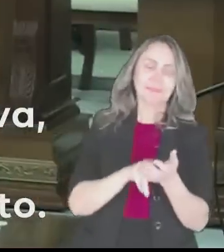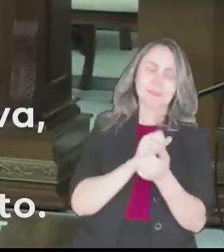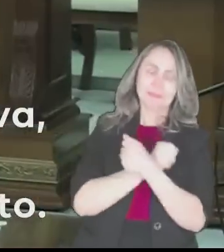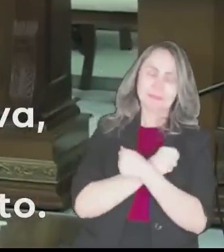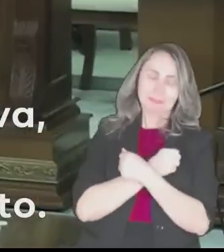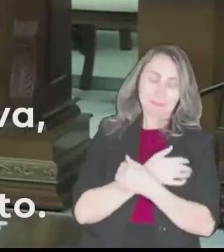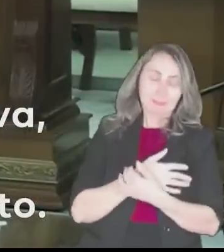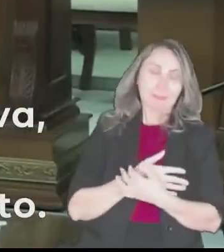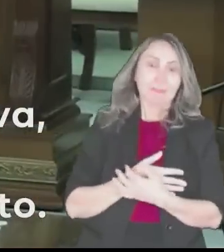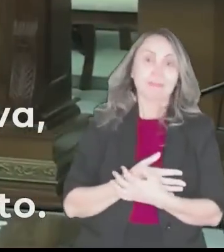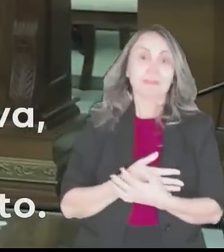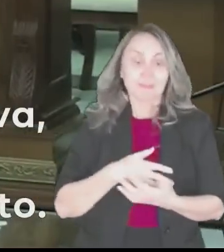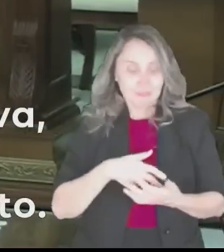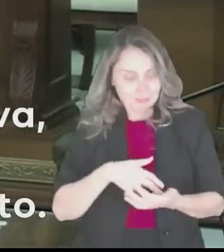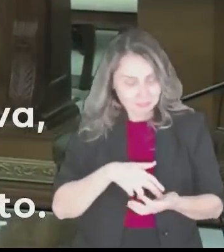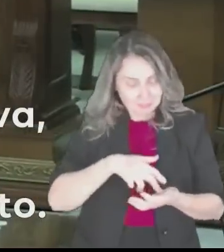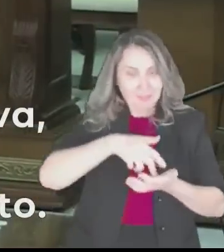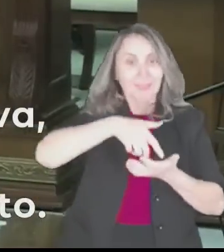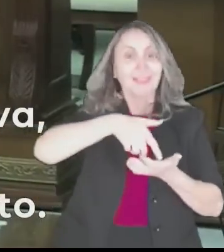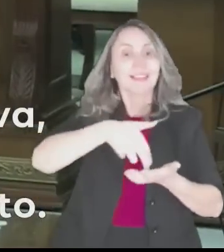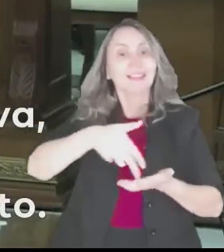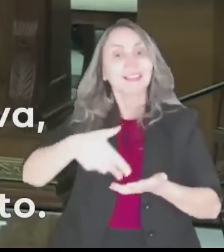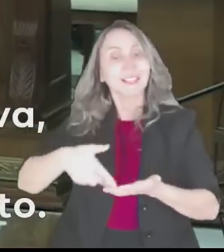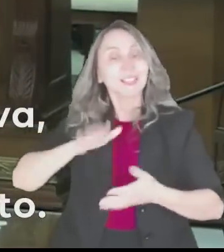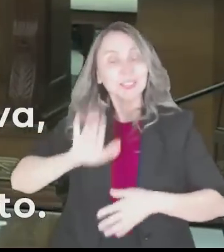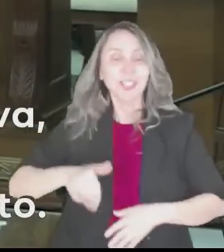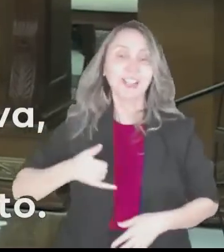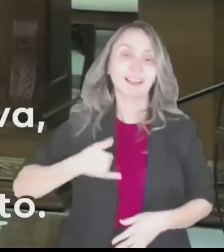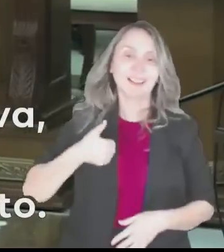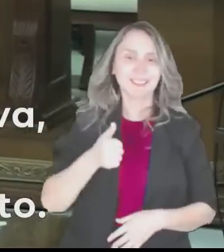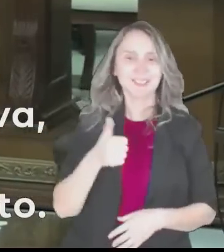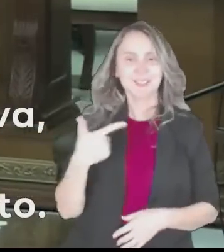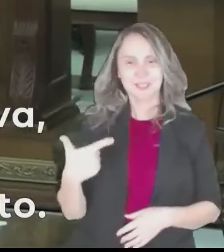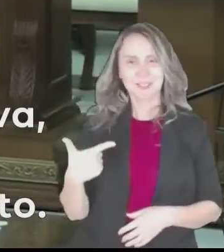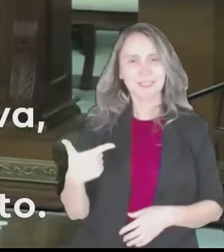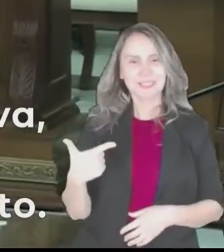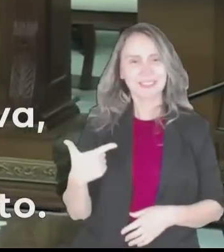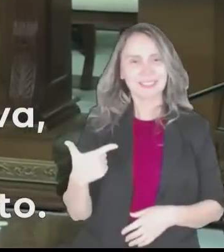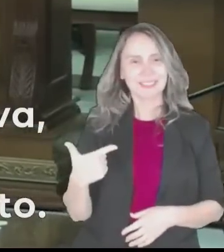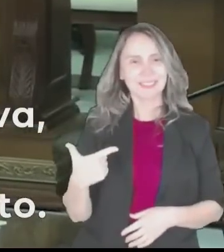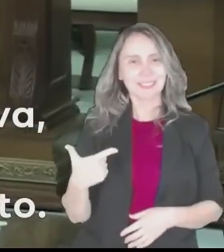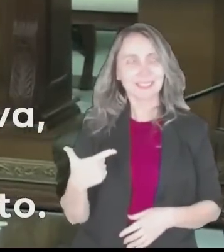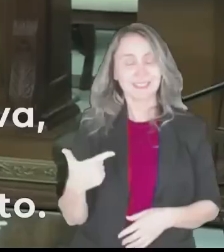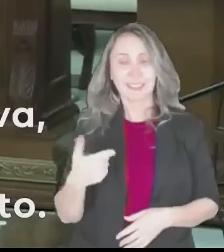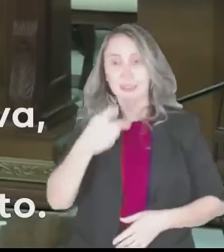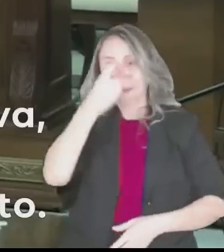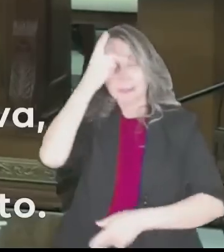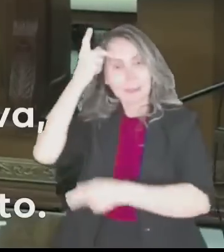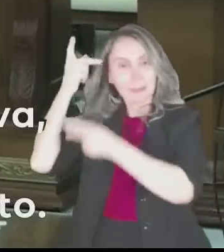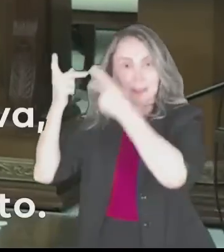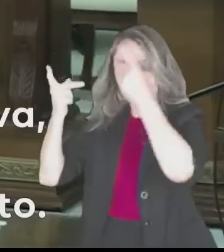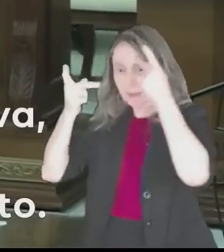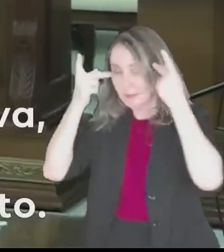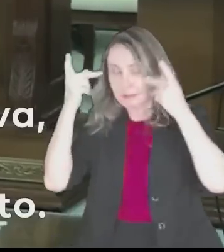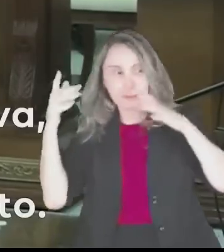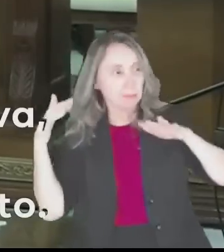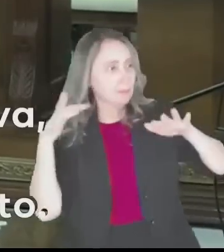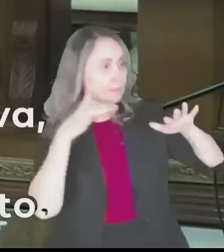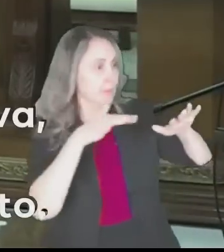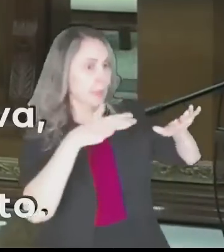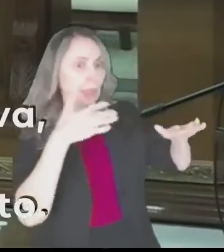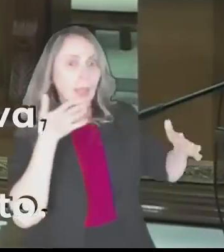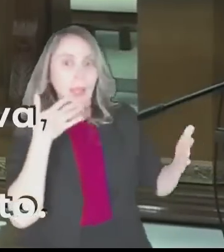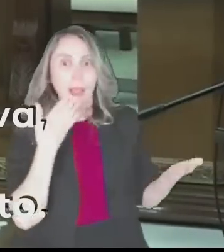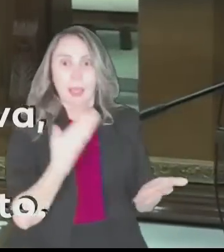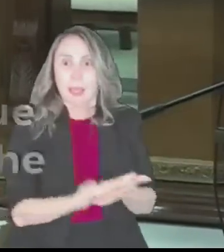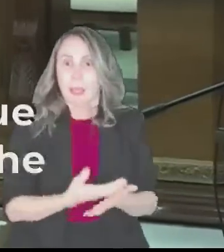levantou e andava, pois já tinha 12 anos, e assombraram-se com grande espanto.